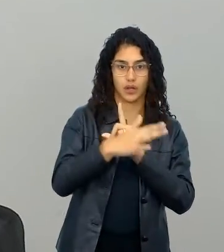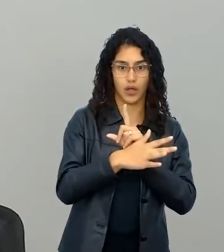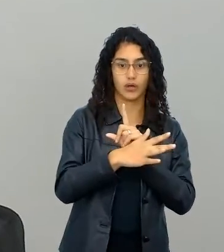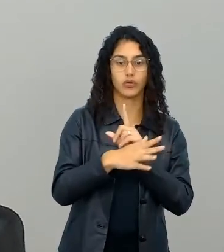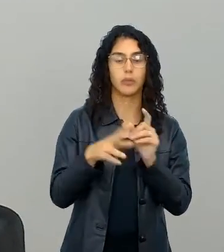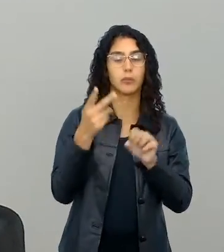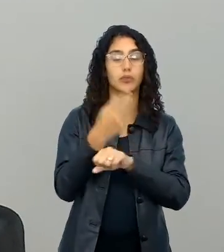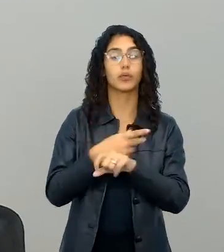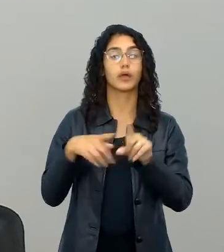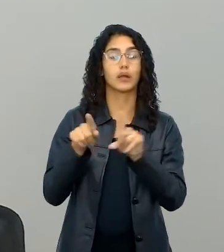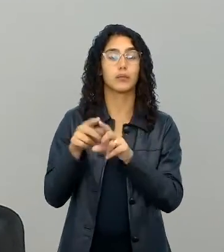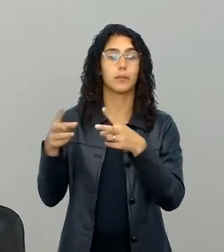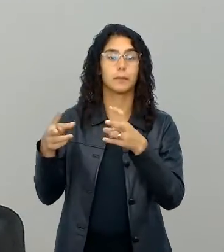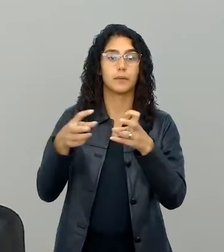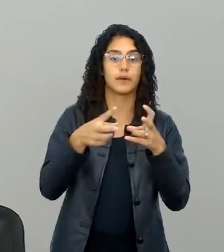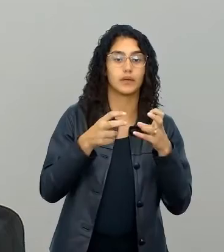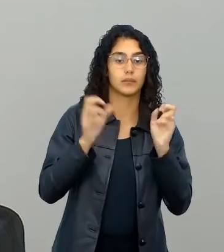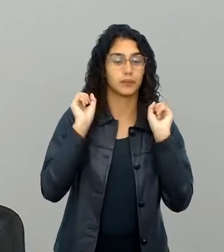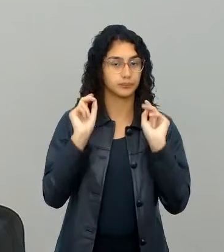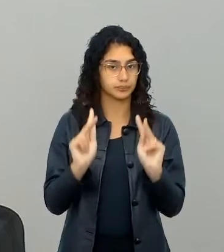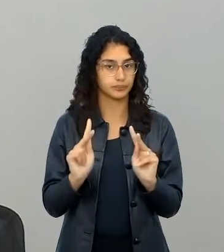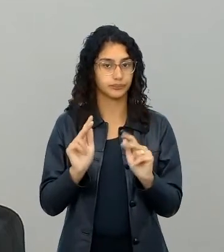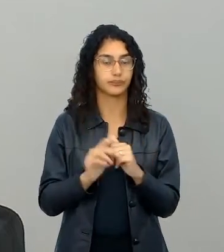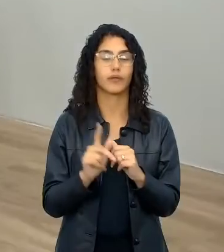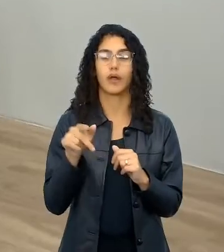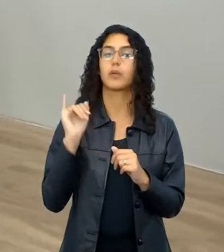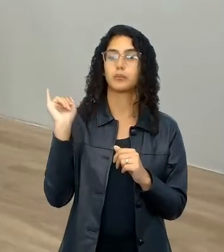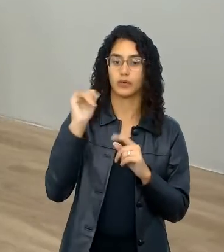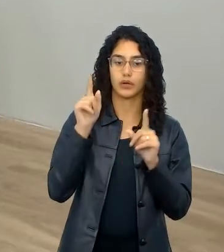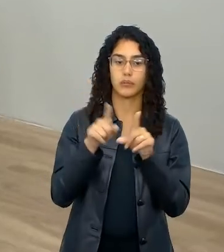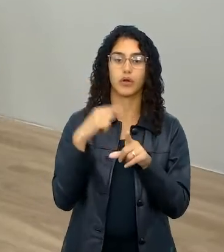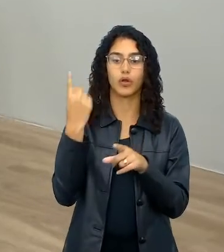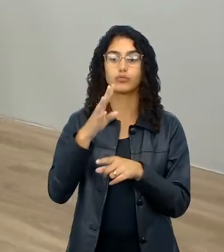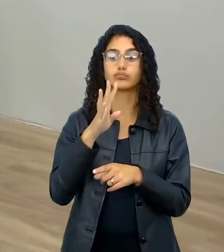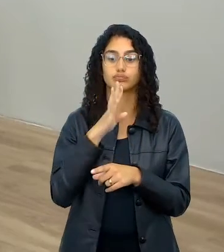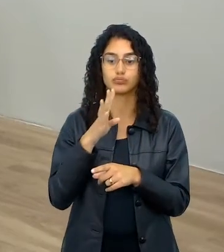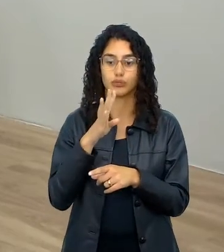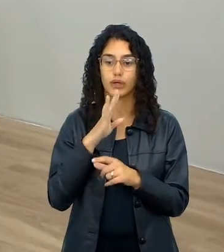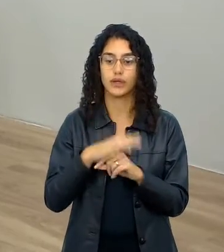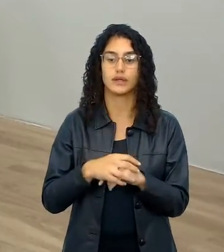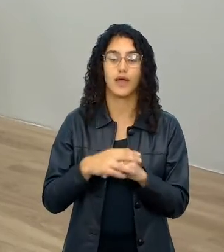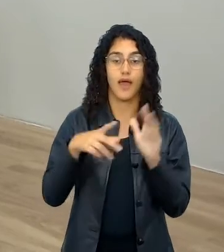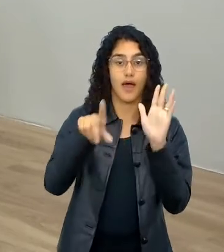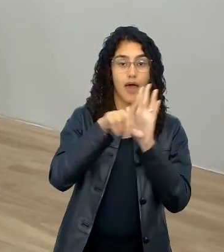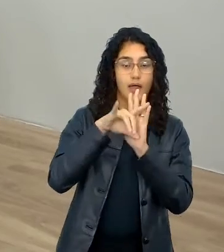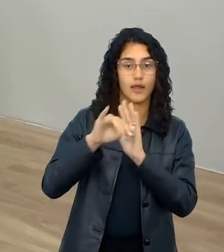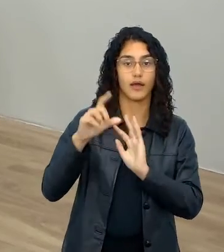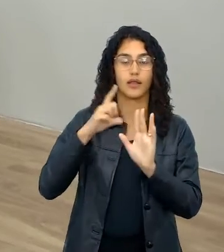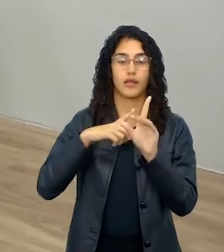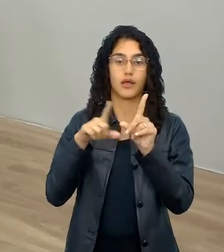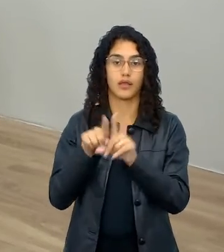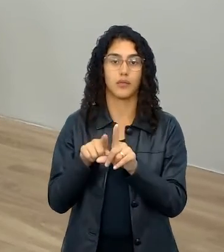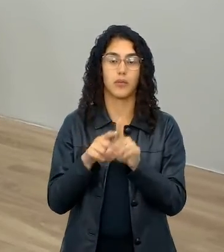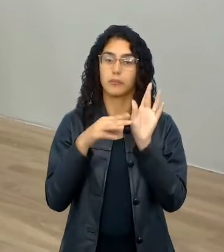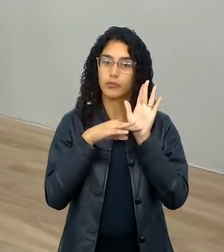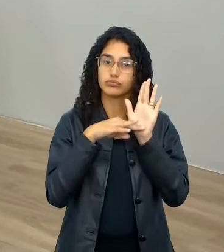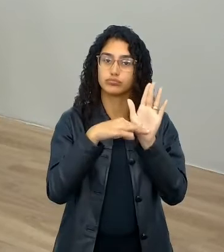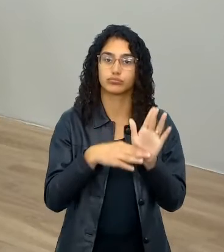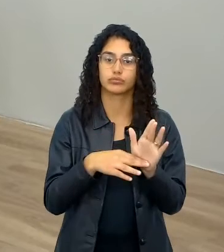ir atrás e observar, tudo bem? E isso é importante a gente conhecer as leis que estão ali a